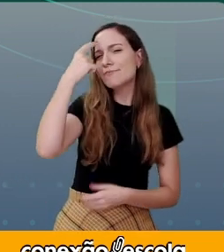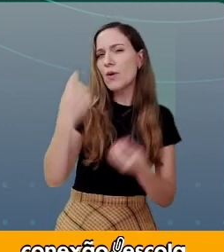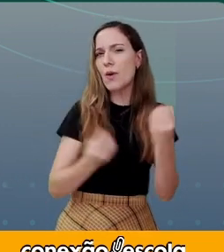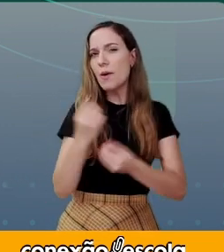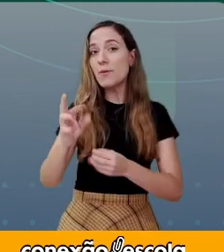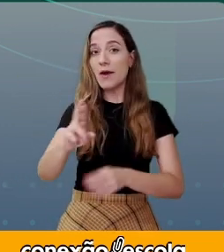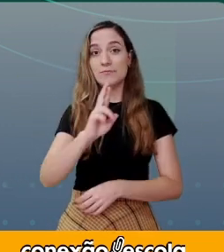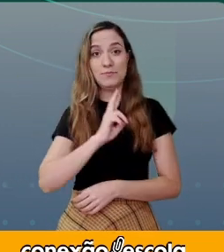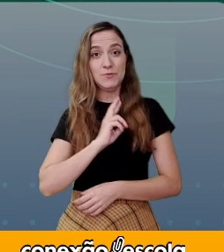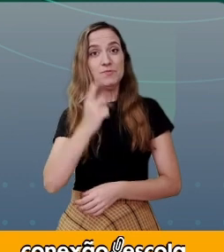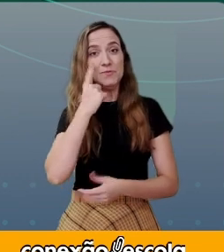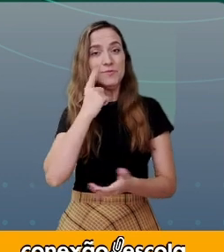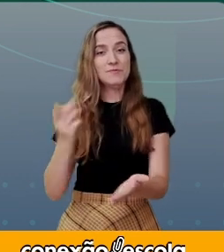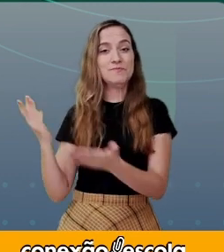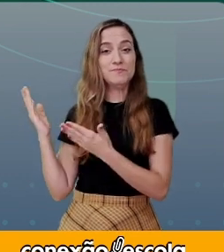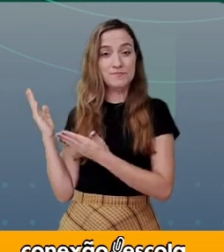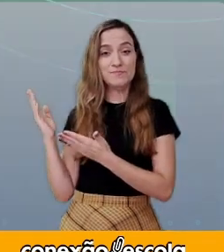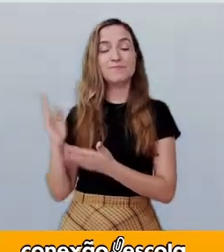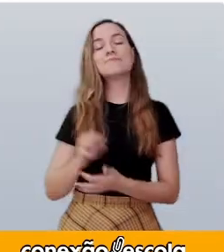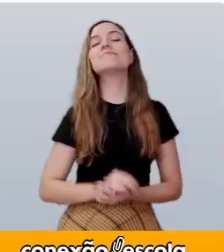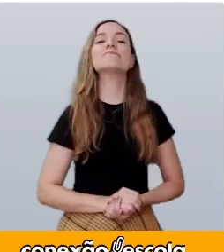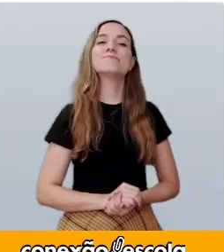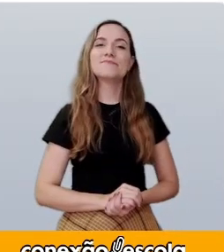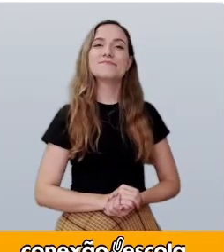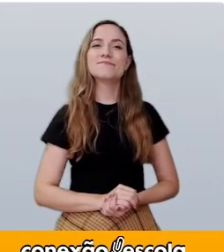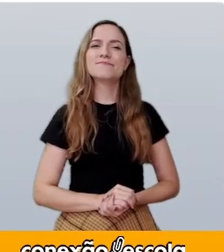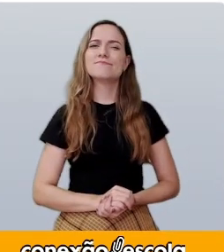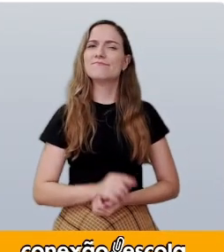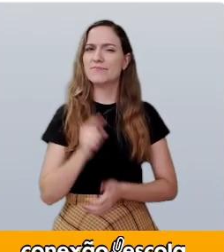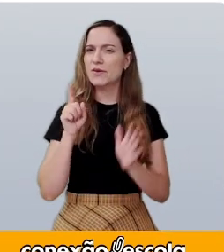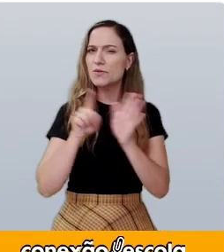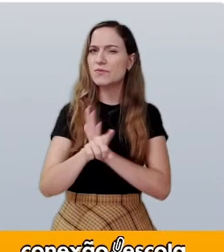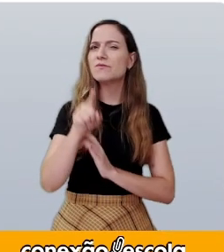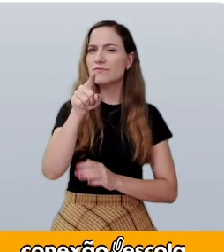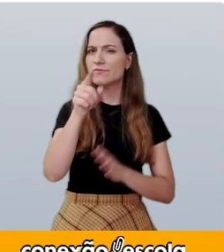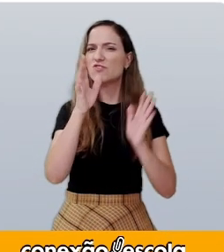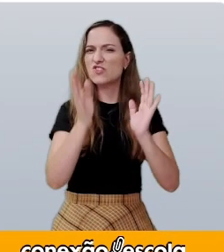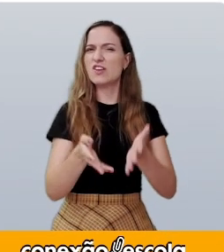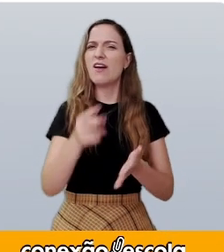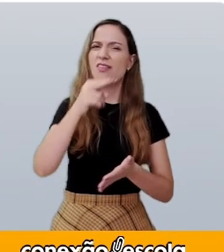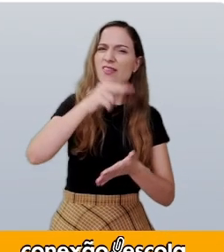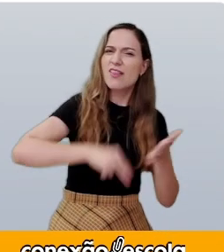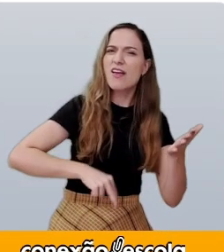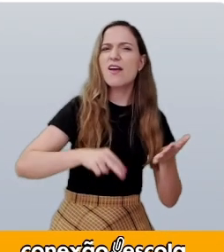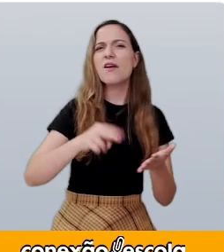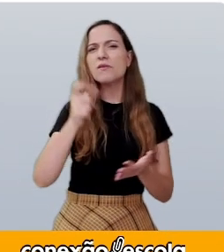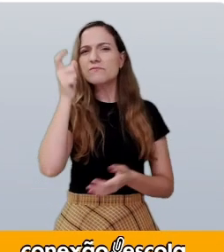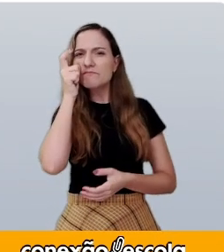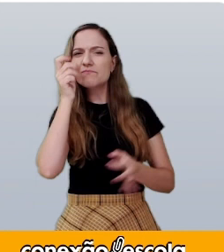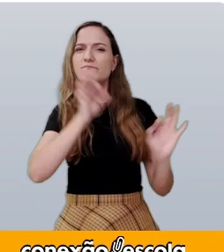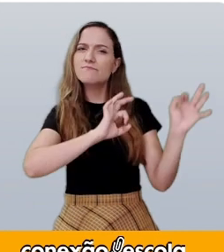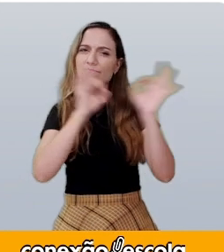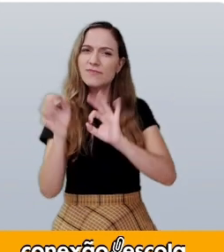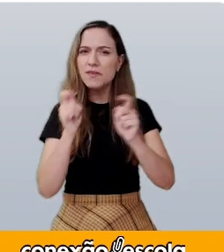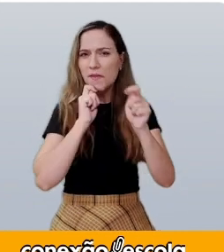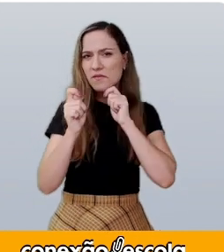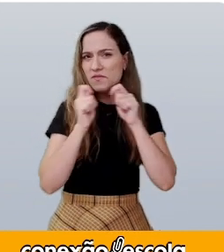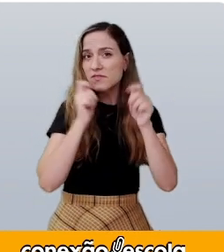e responder. Olha só, você já leu ou assistiu a uma